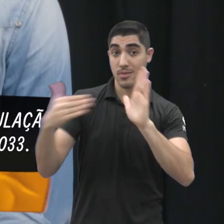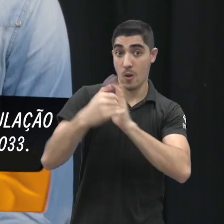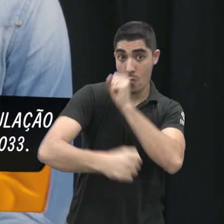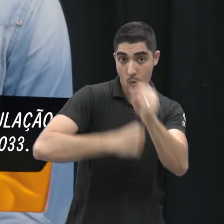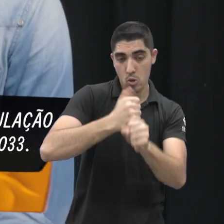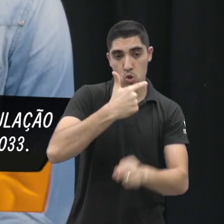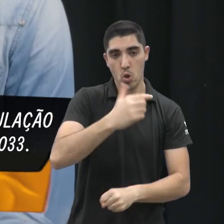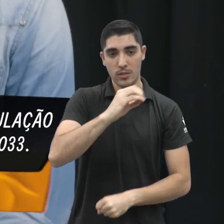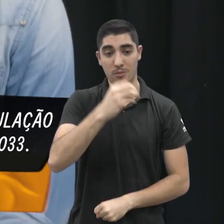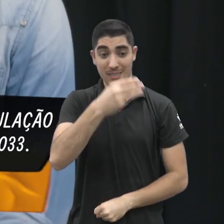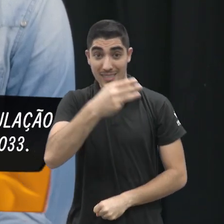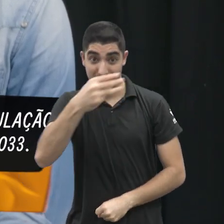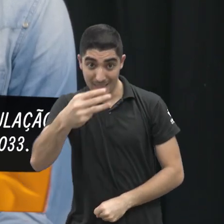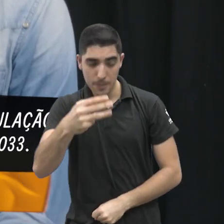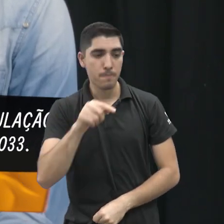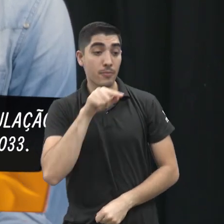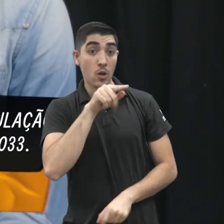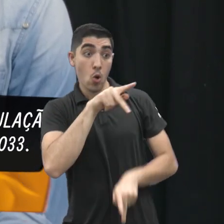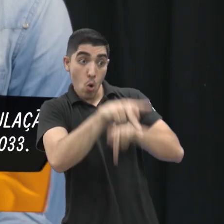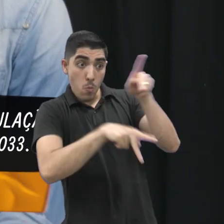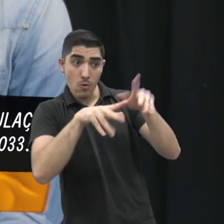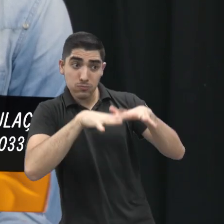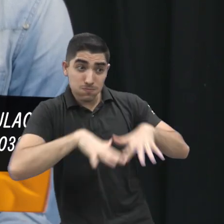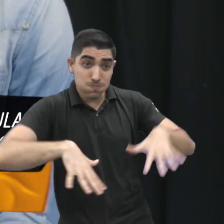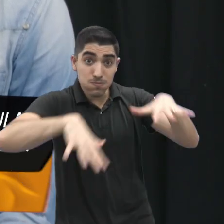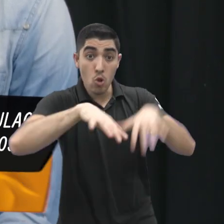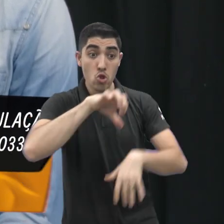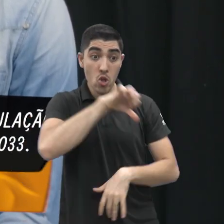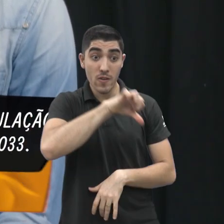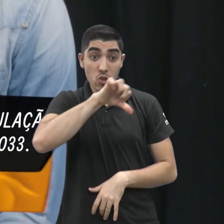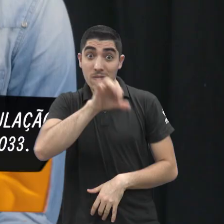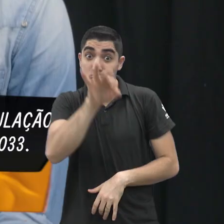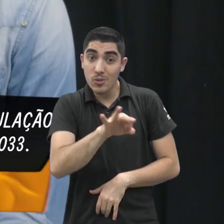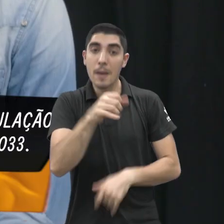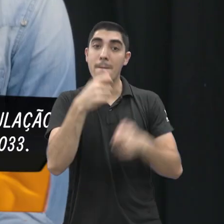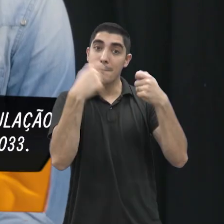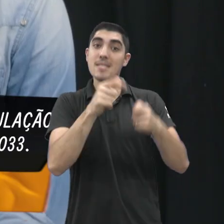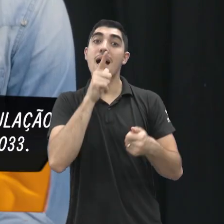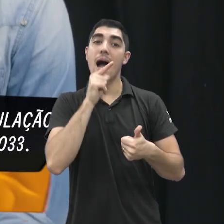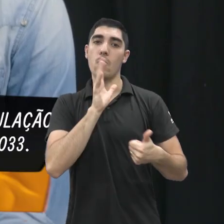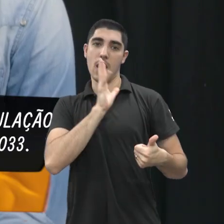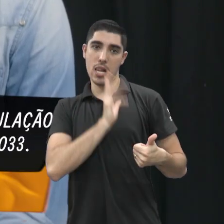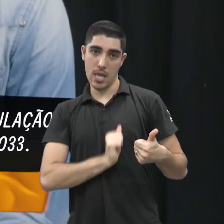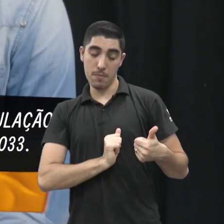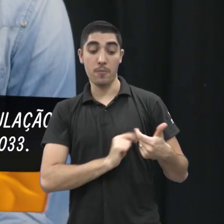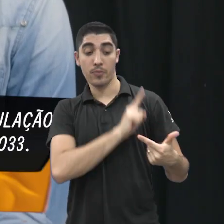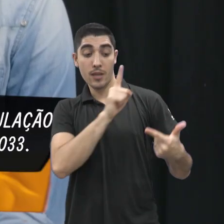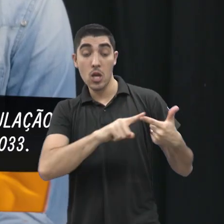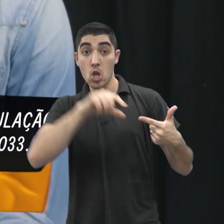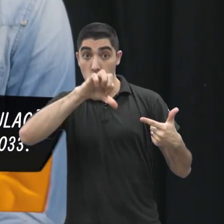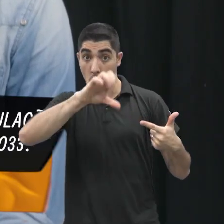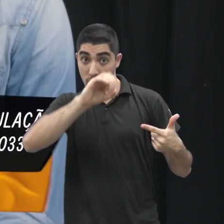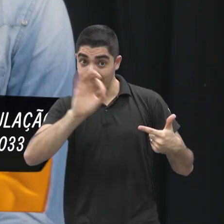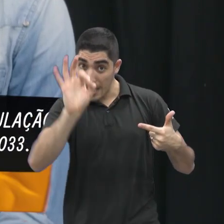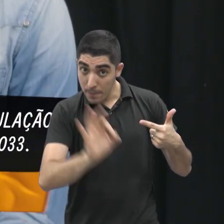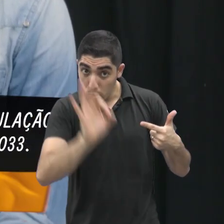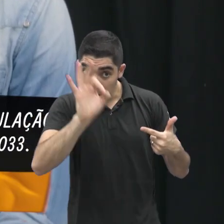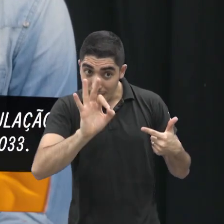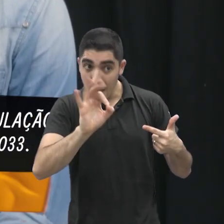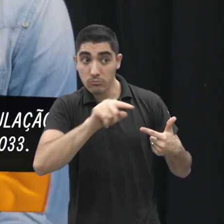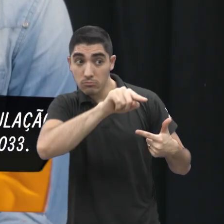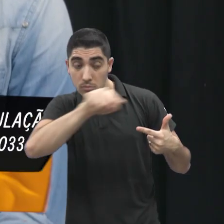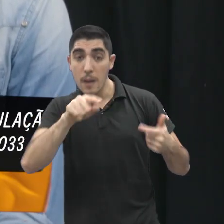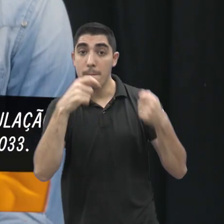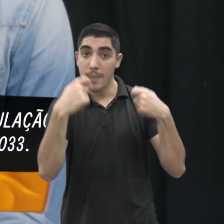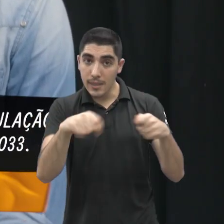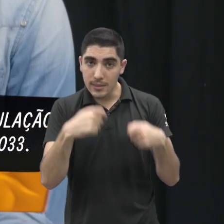2033, 99% da população deve ter acesso à água tratada e 90% deve ter coleta